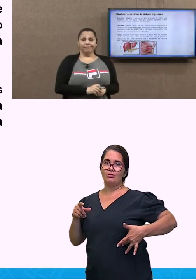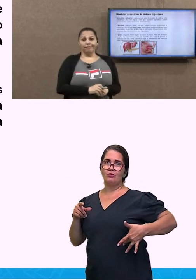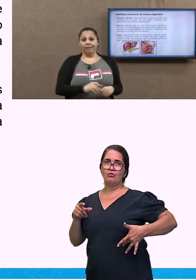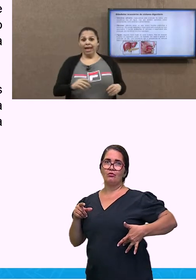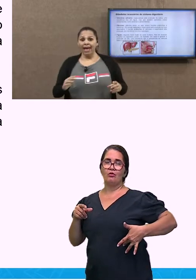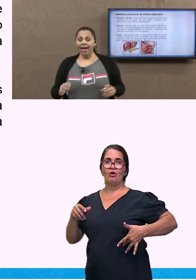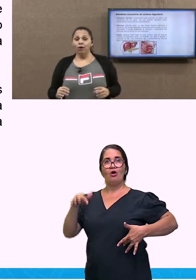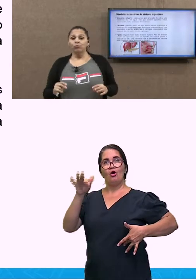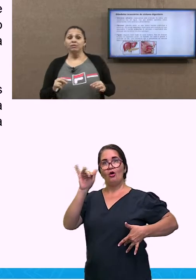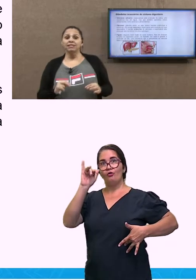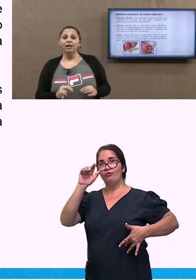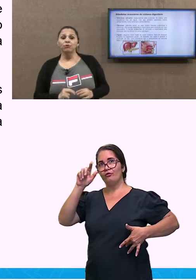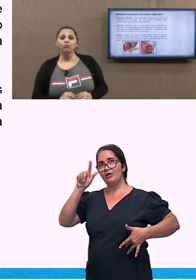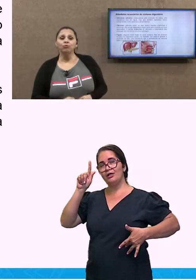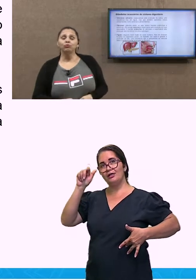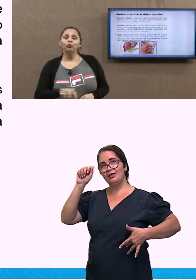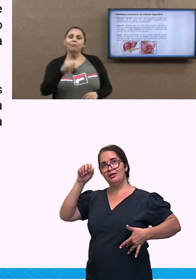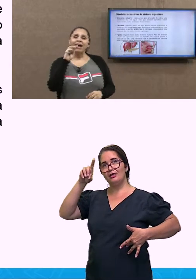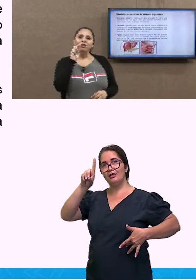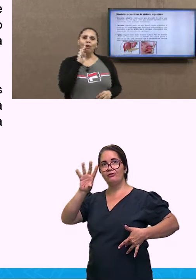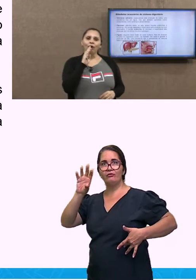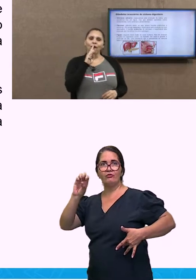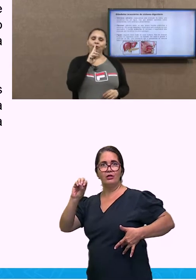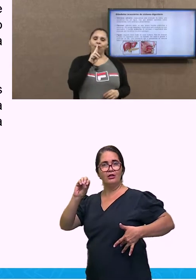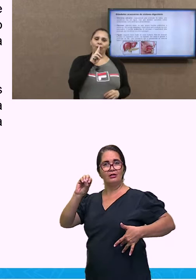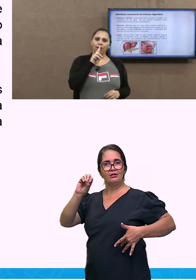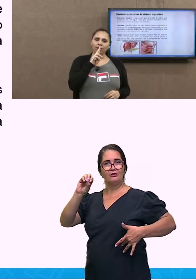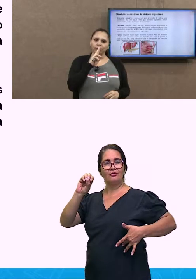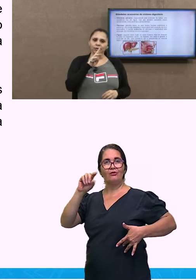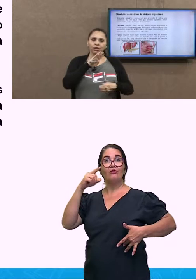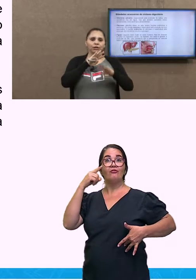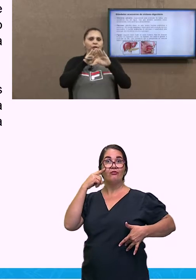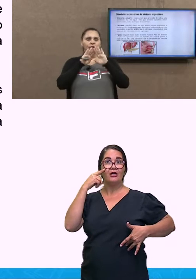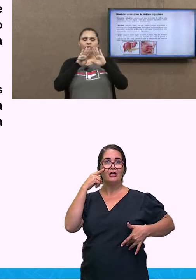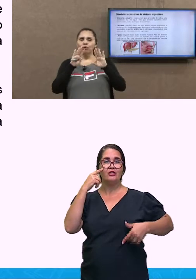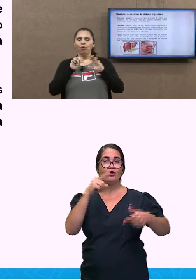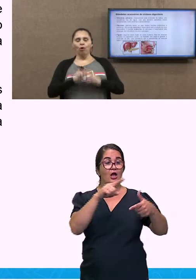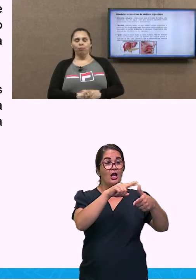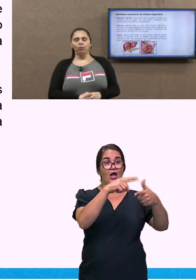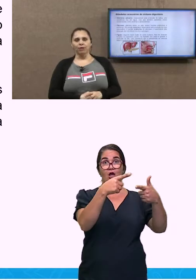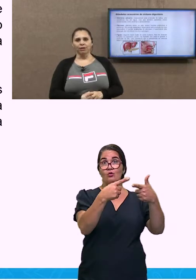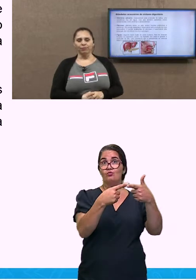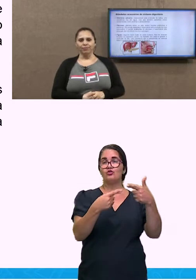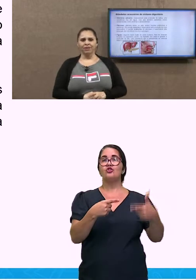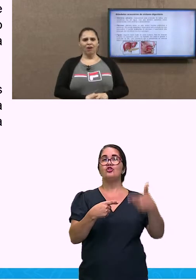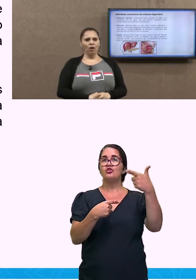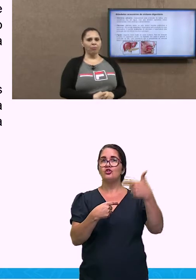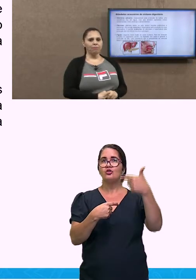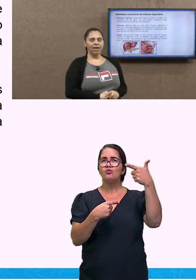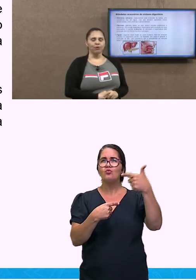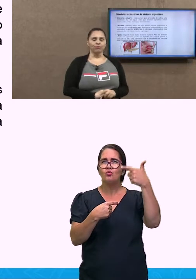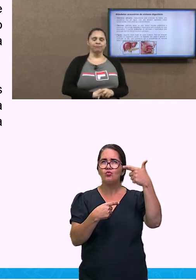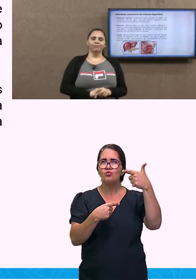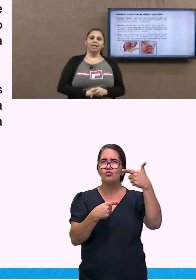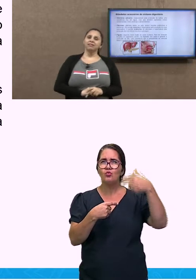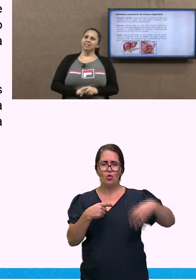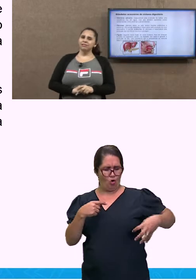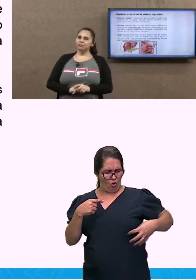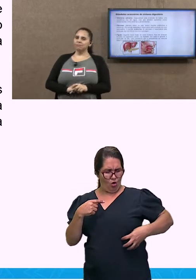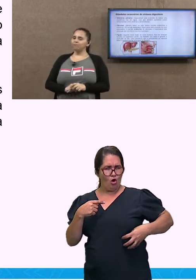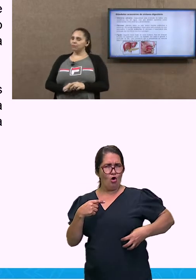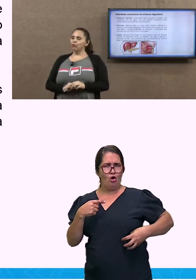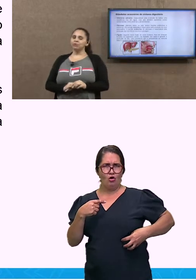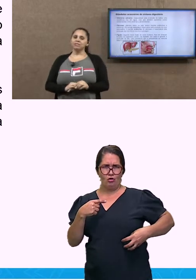ele é o segundo maior órgão do corpo humano. Qual é o primeiro?